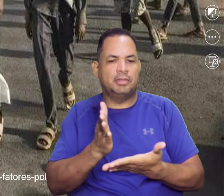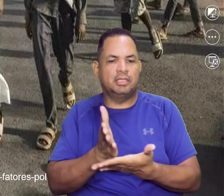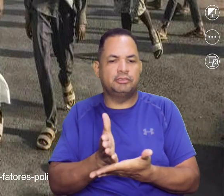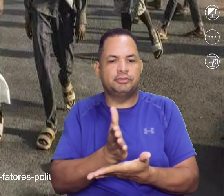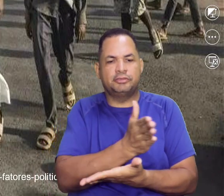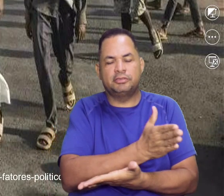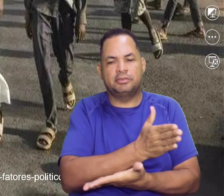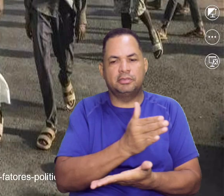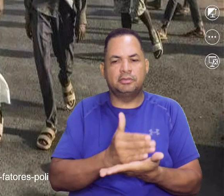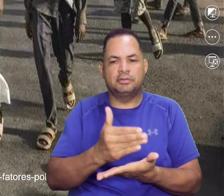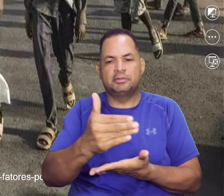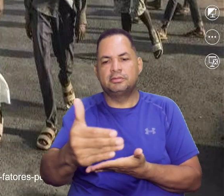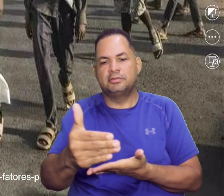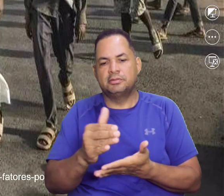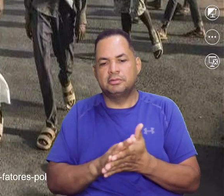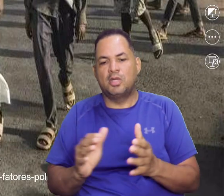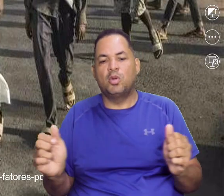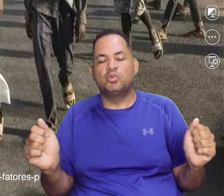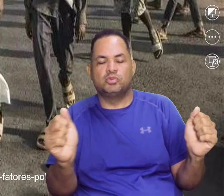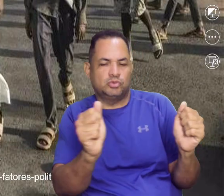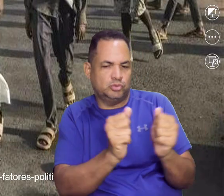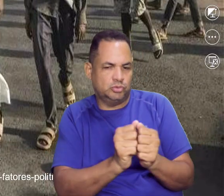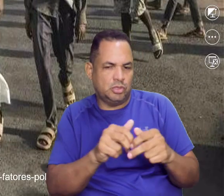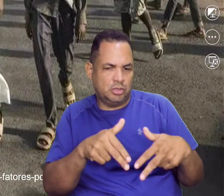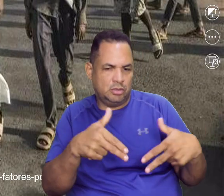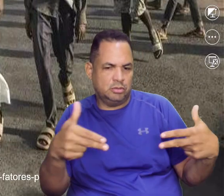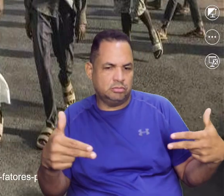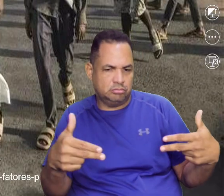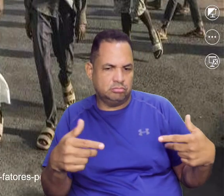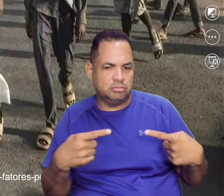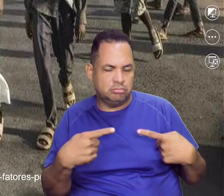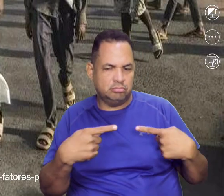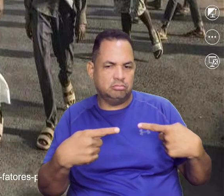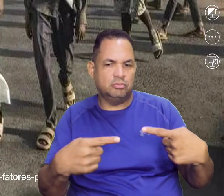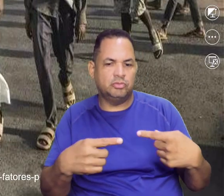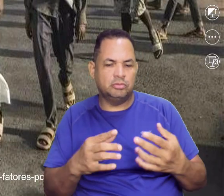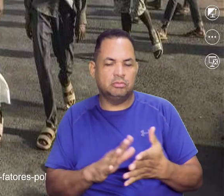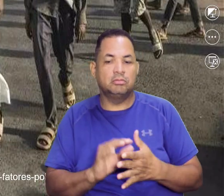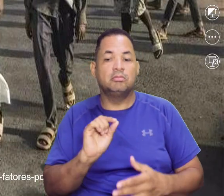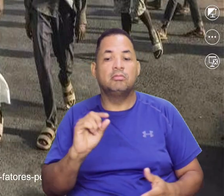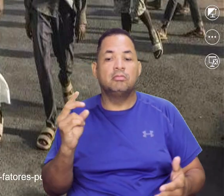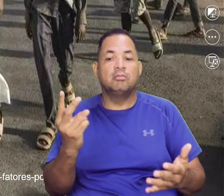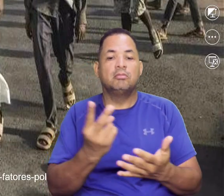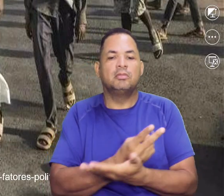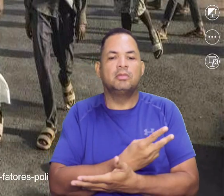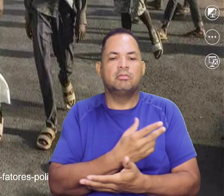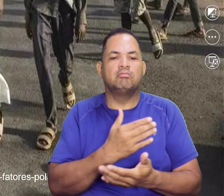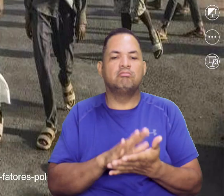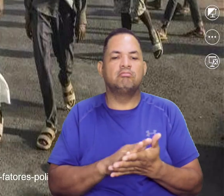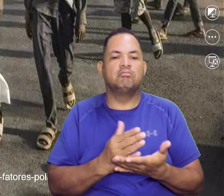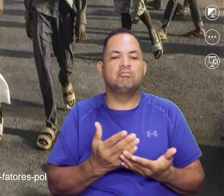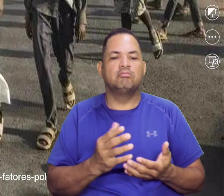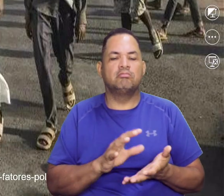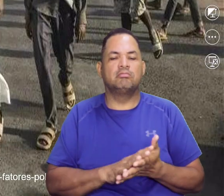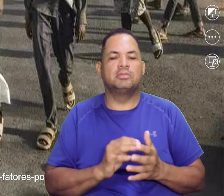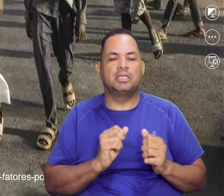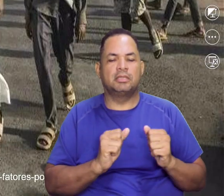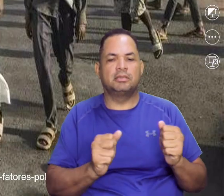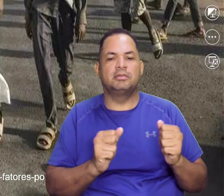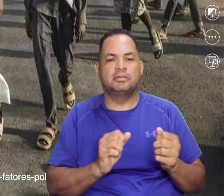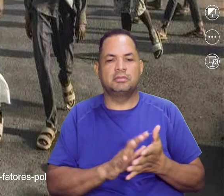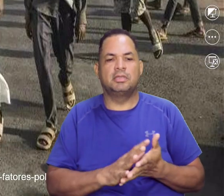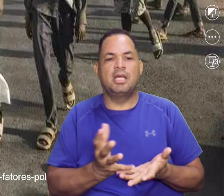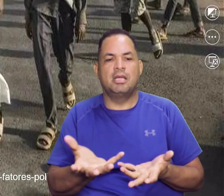separar etnias ou eles vão juntar etnias rivais. E o que vai gerar o quê? Conflitos por terras. E